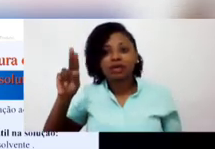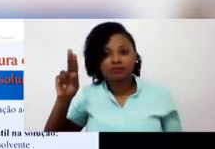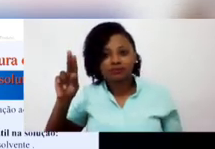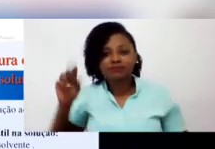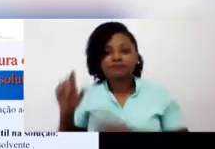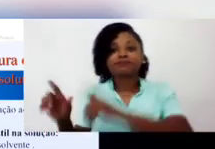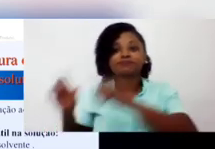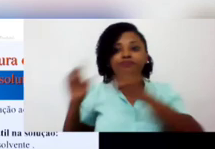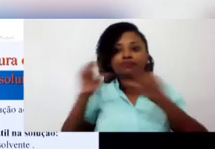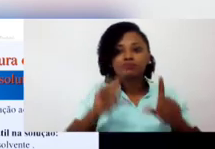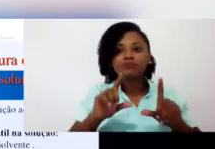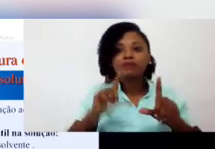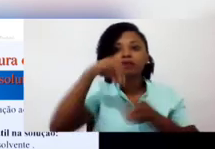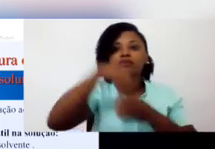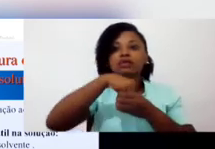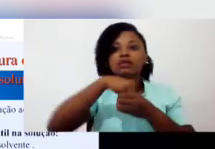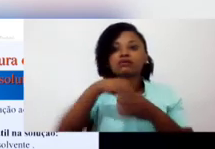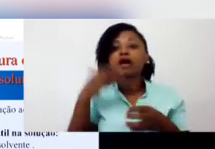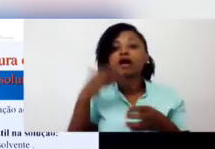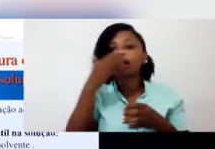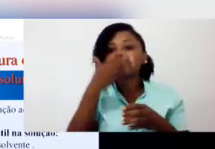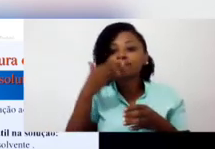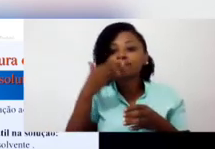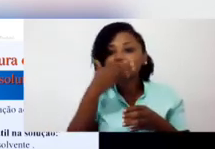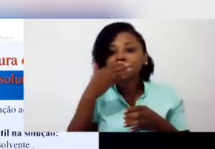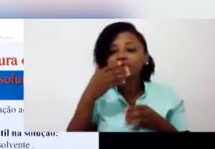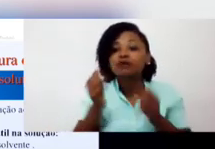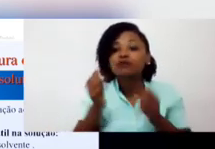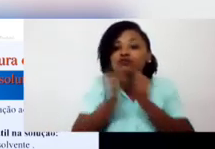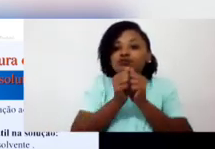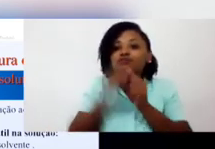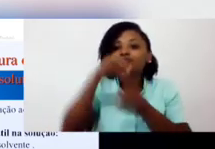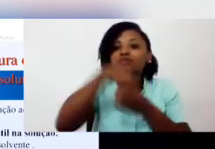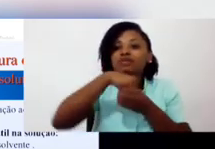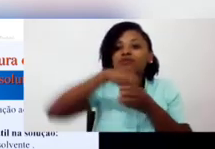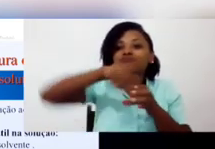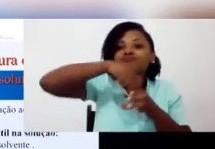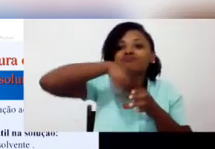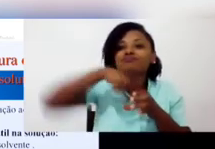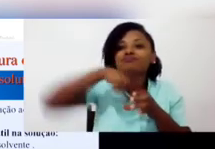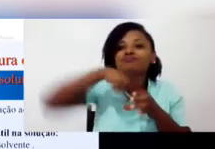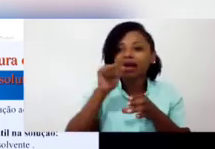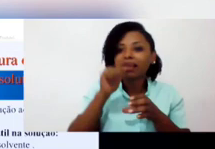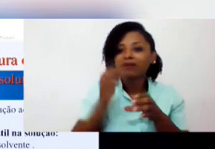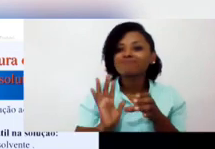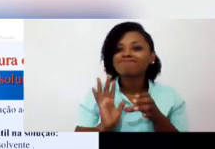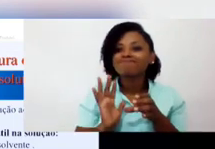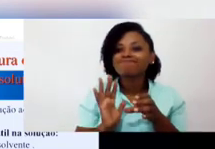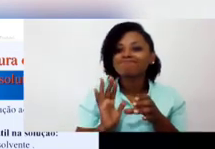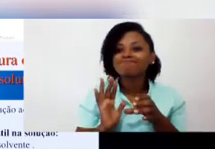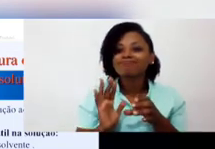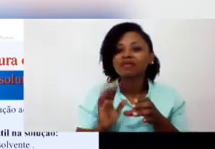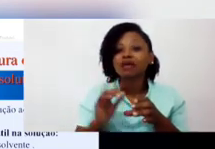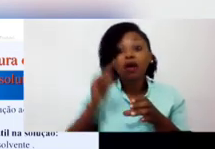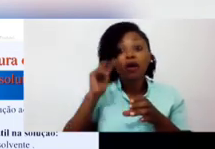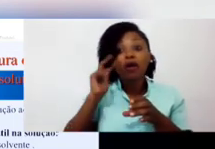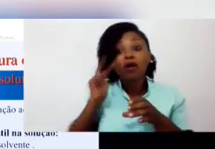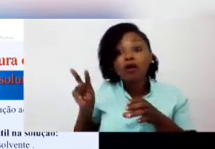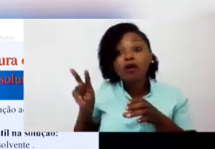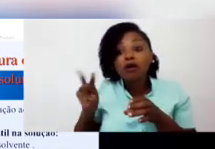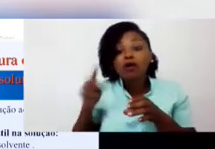caso, glicose. Glicose é a mesma coisa de açúcar, tá? E aí eu coloquei açúcar nessa água a uma concentração de